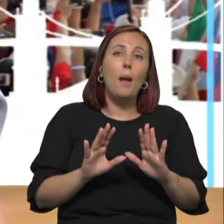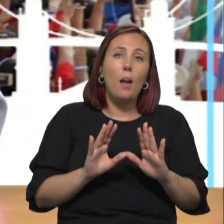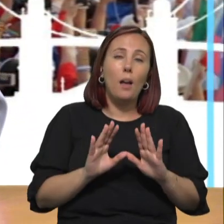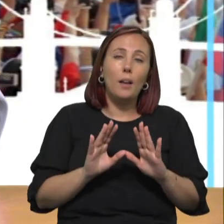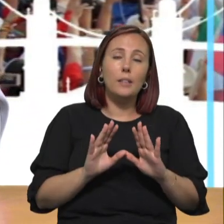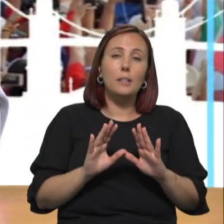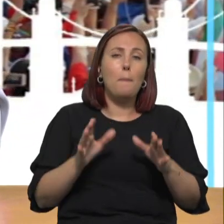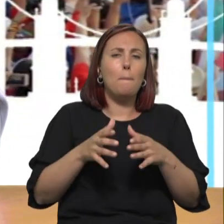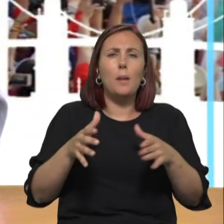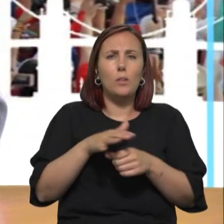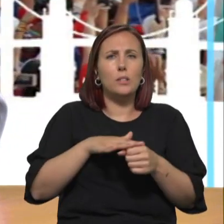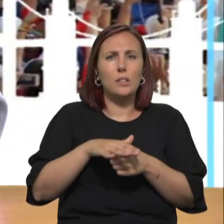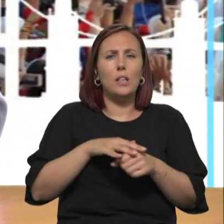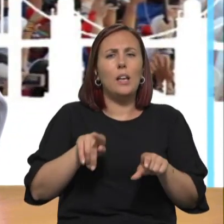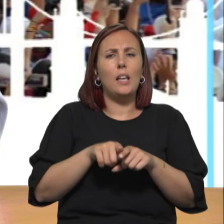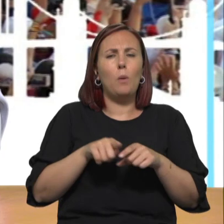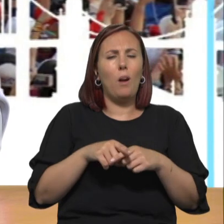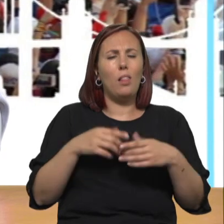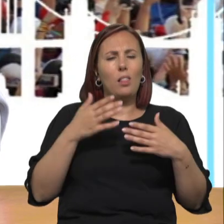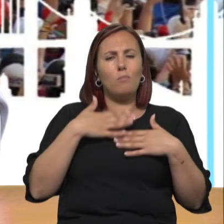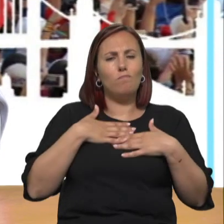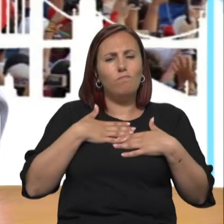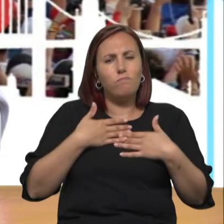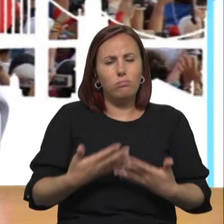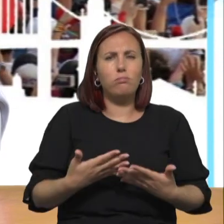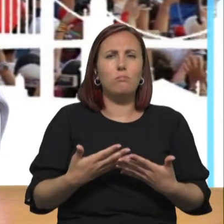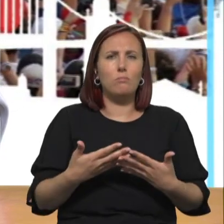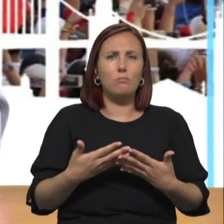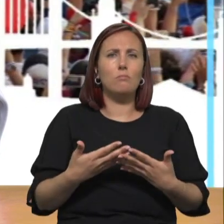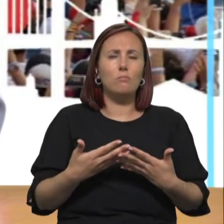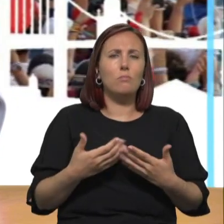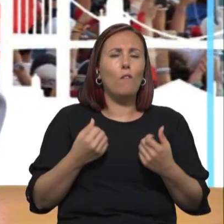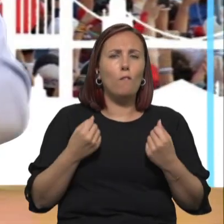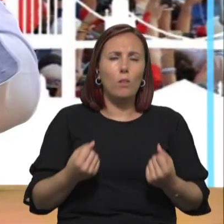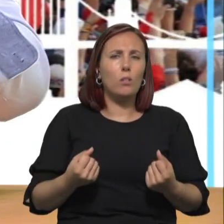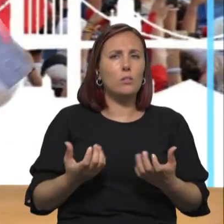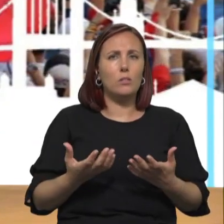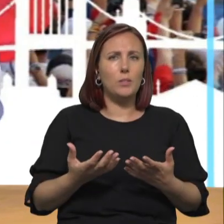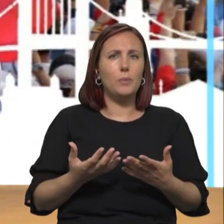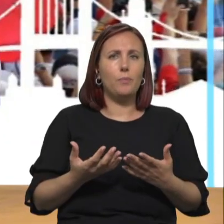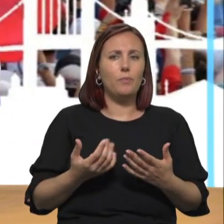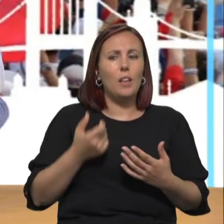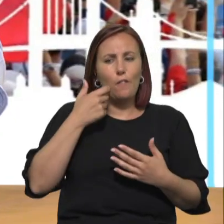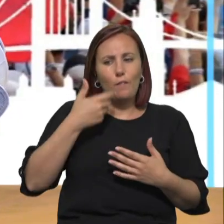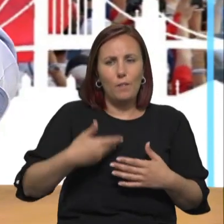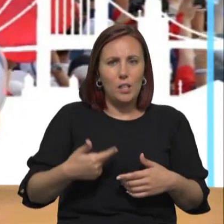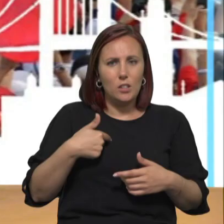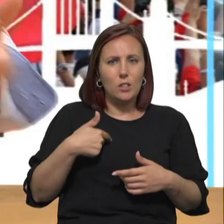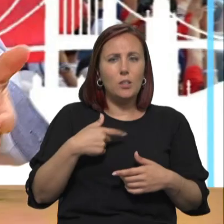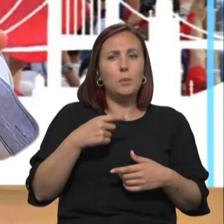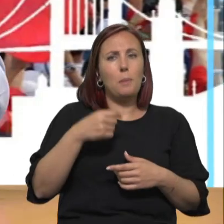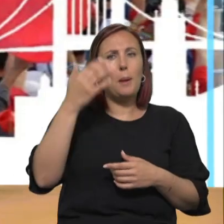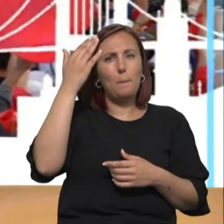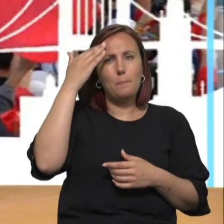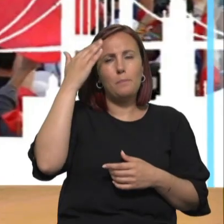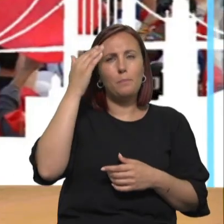dos casos é de um desgaste muito forte, físico também, mas